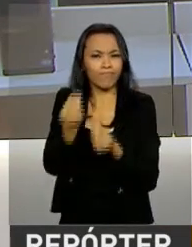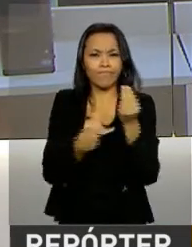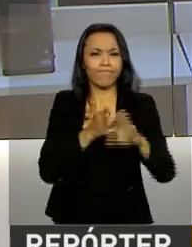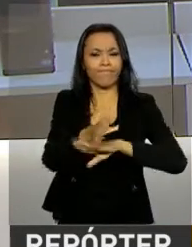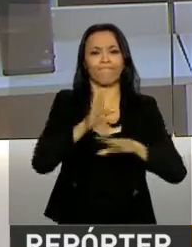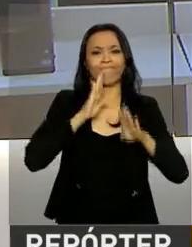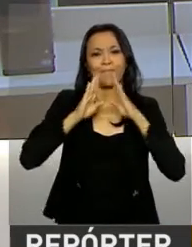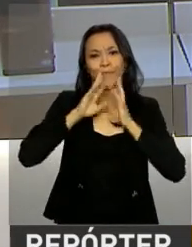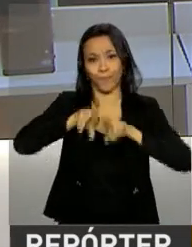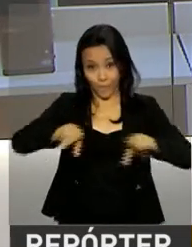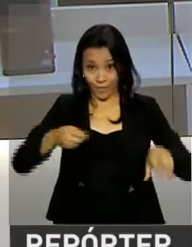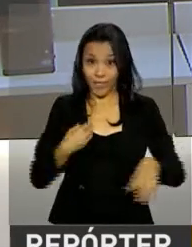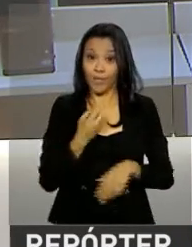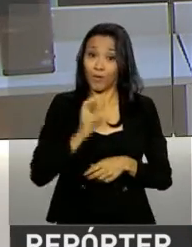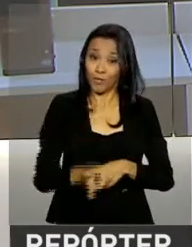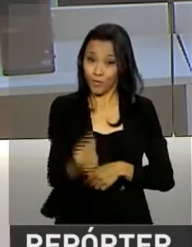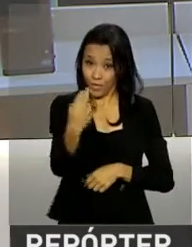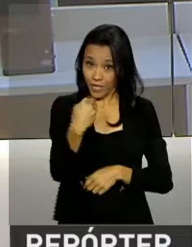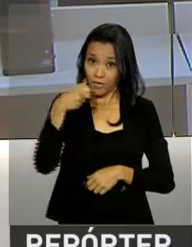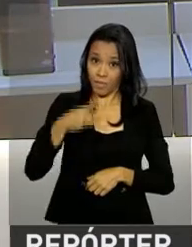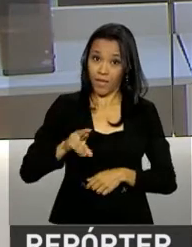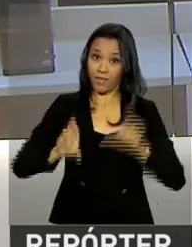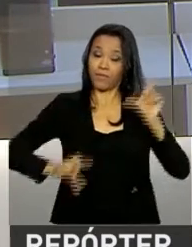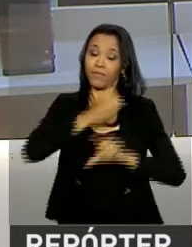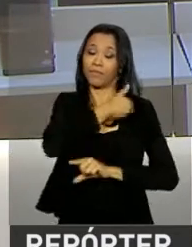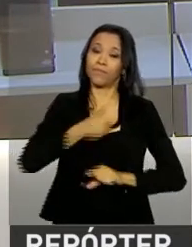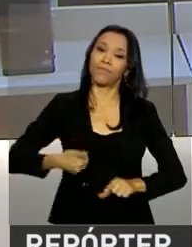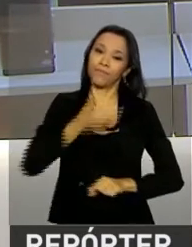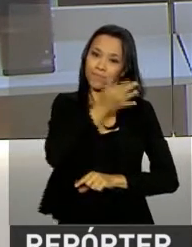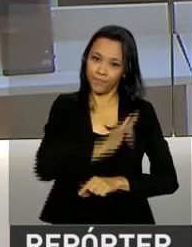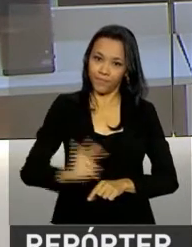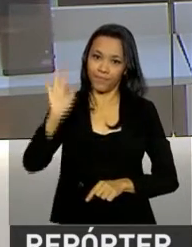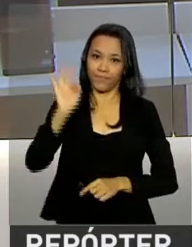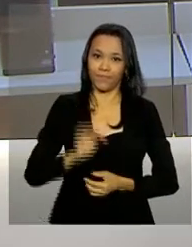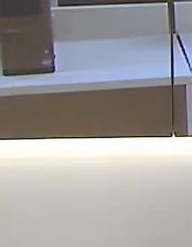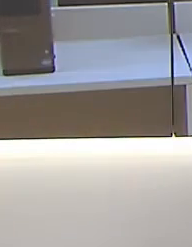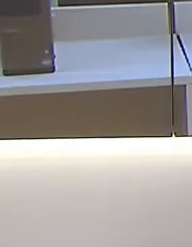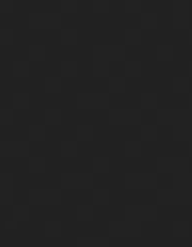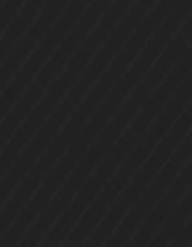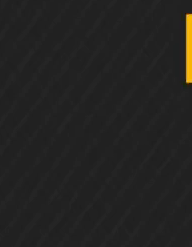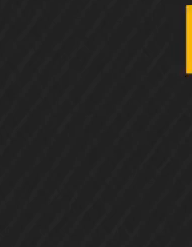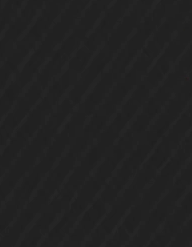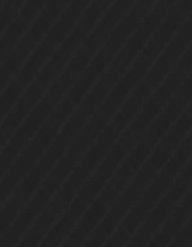nossas redes sociais continue com a gente aqui na nbr a tv do governo federal